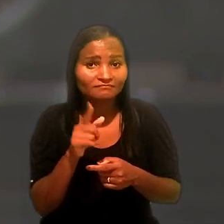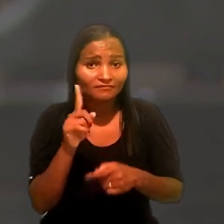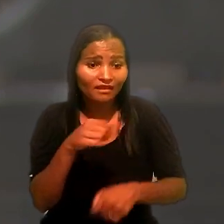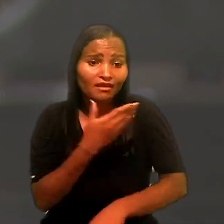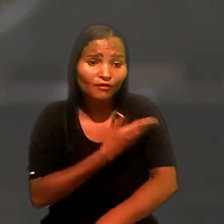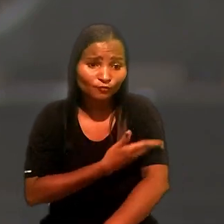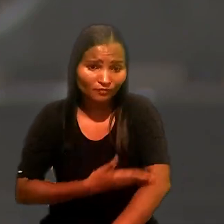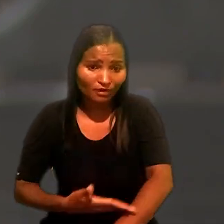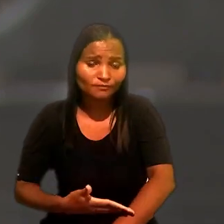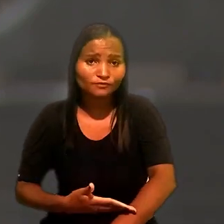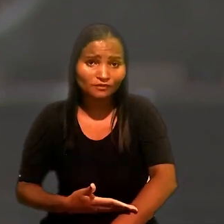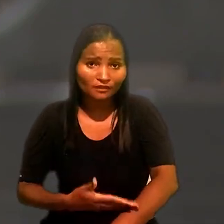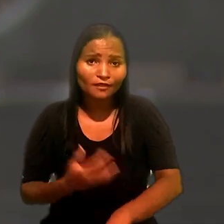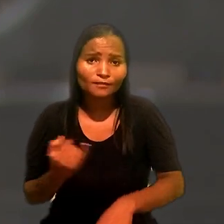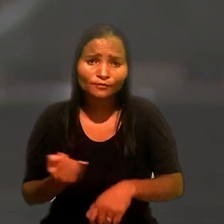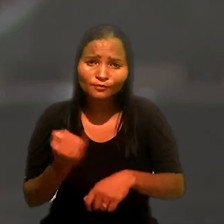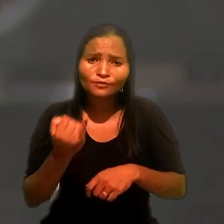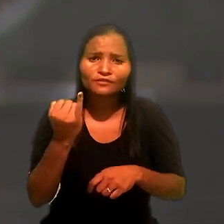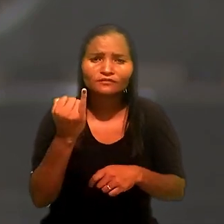muito salutar,